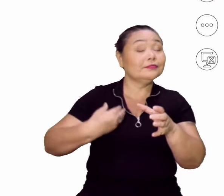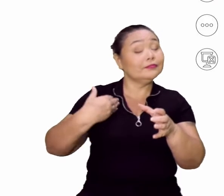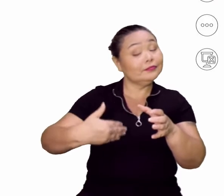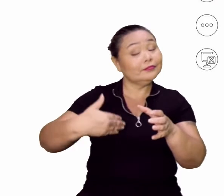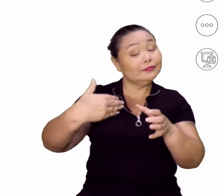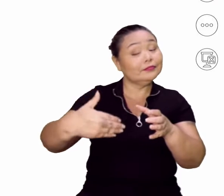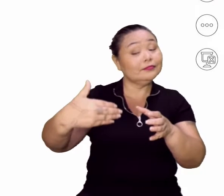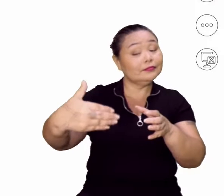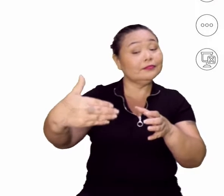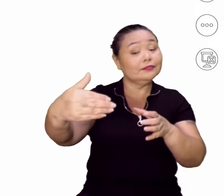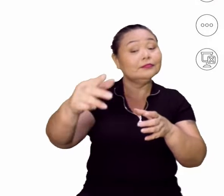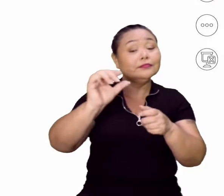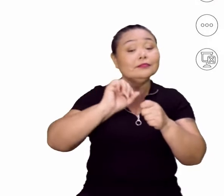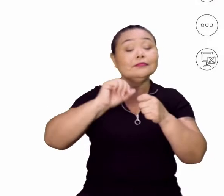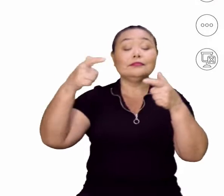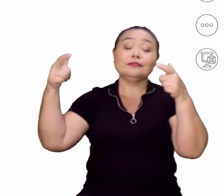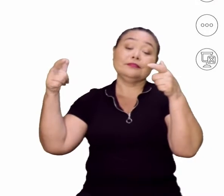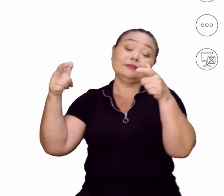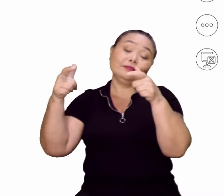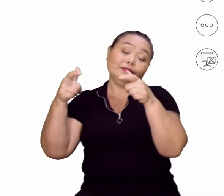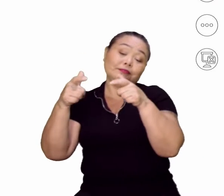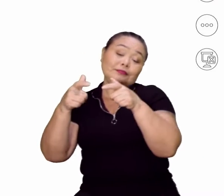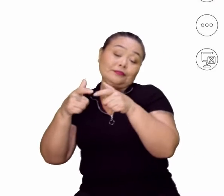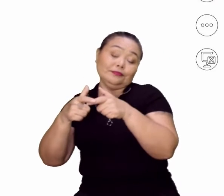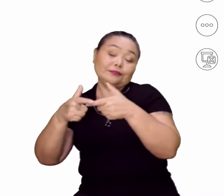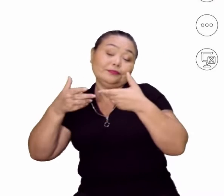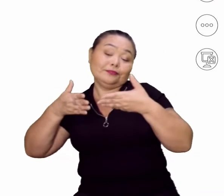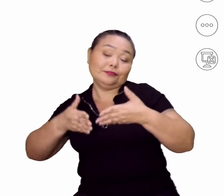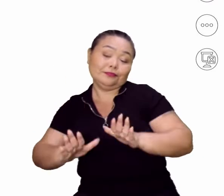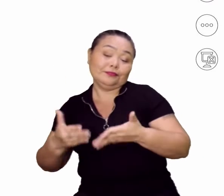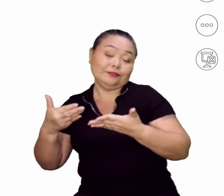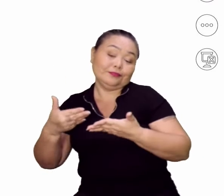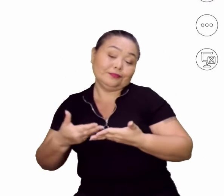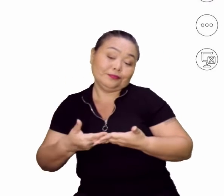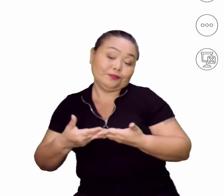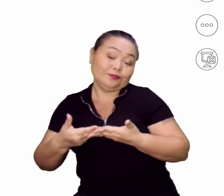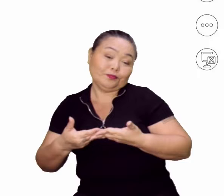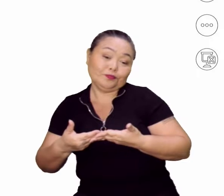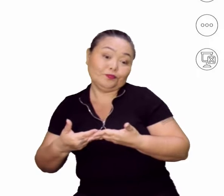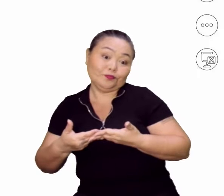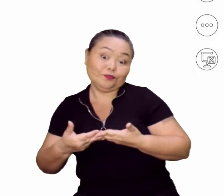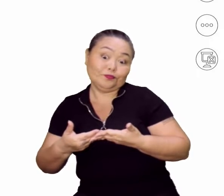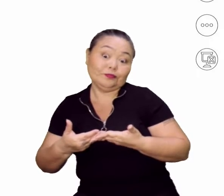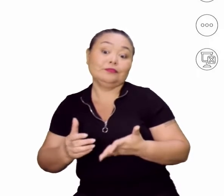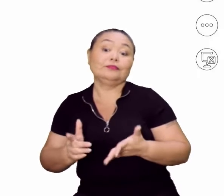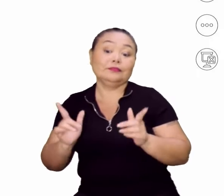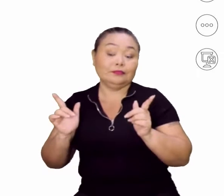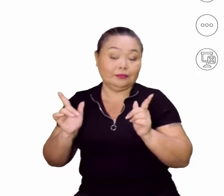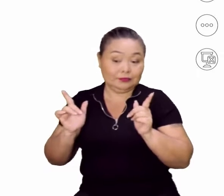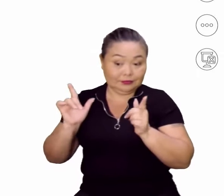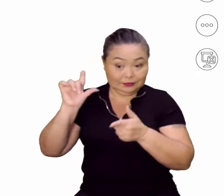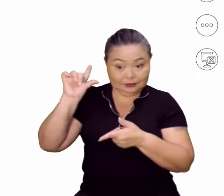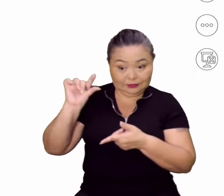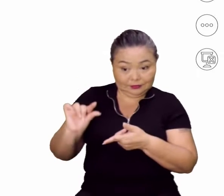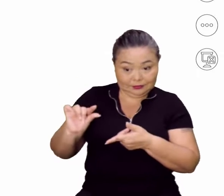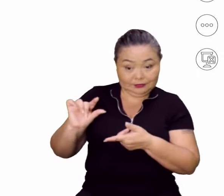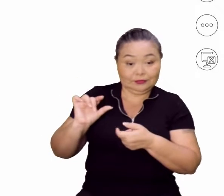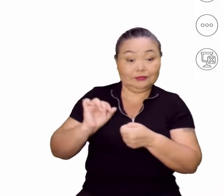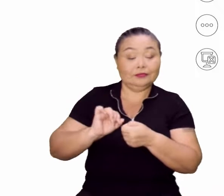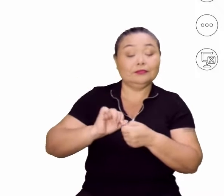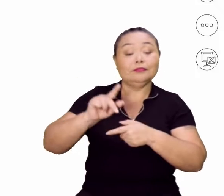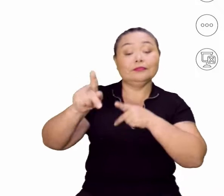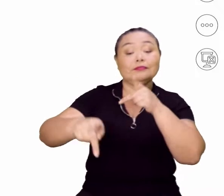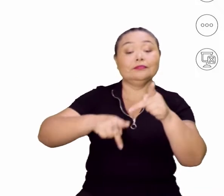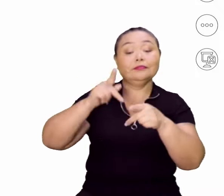vivem, tá? E da diminuição das taxas de natalidade consideradas de um modo geral, tá? Por exemplo,